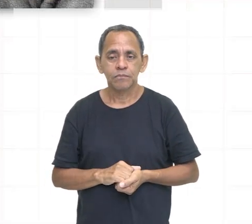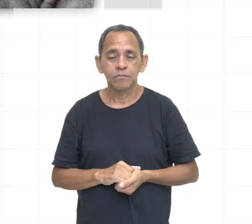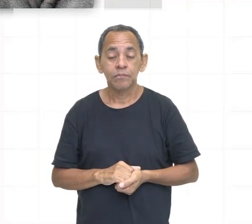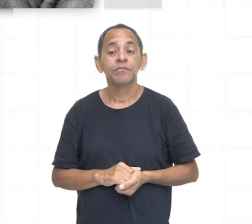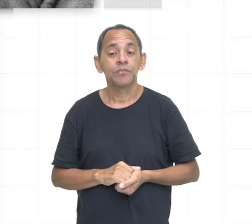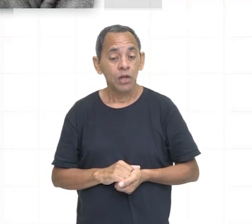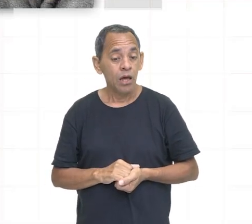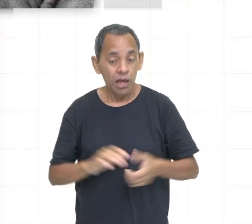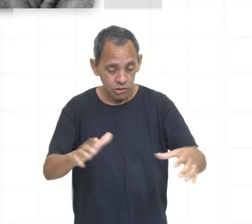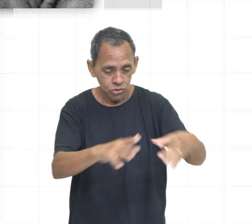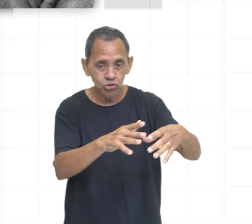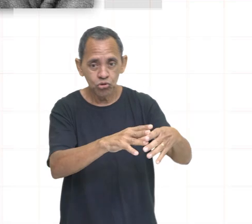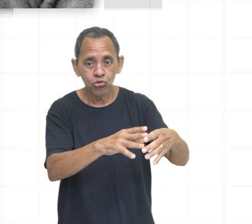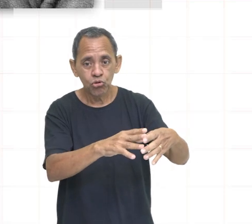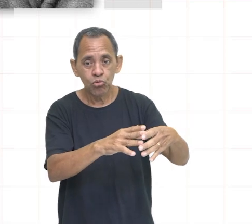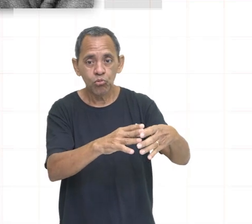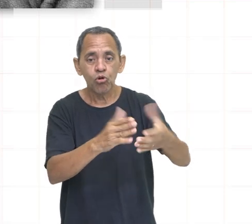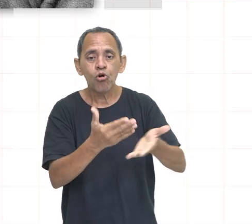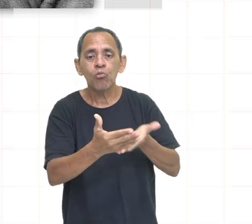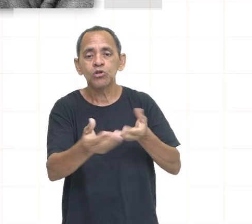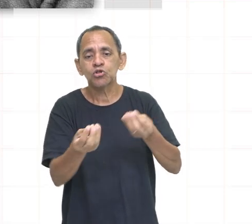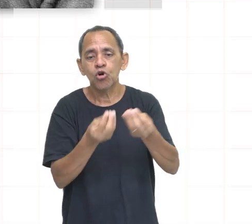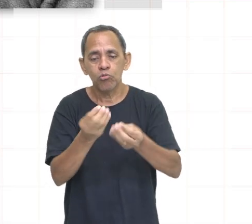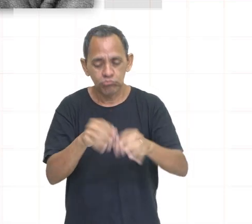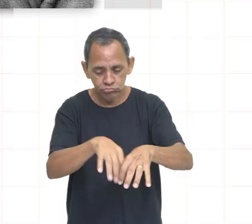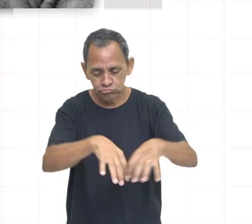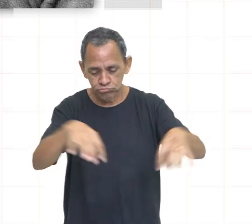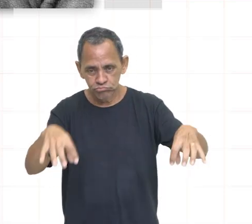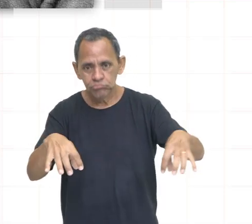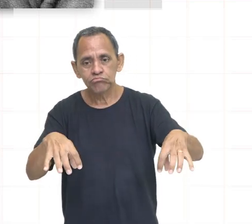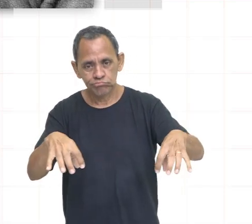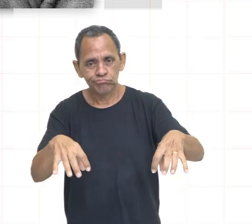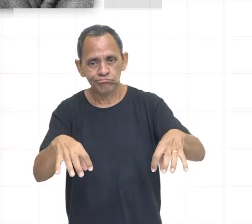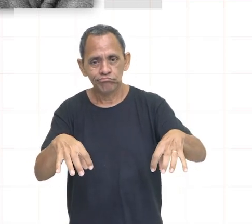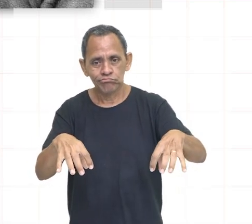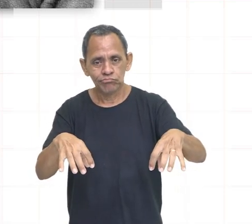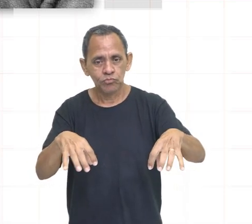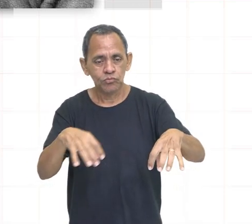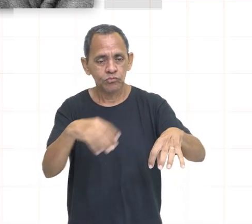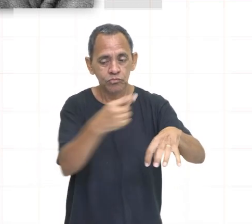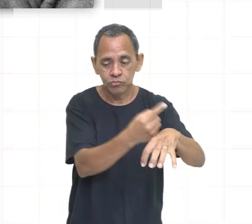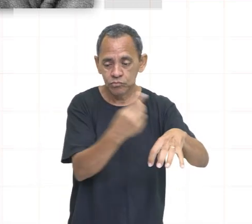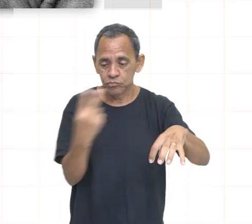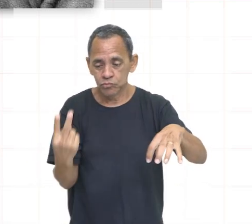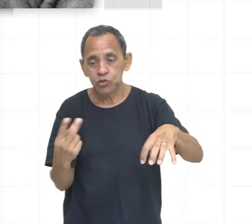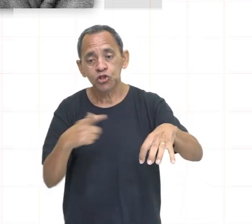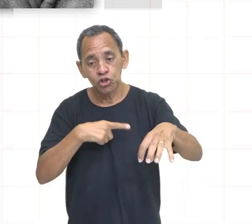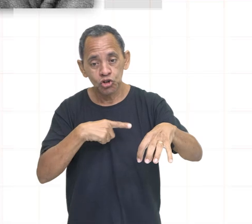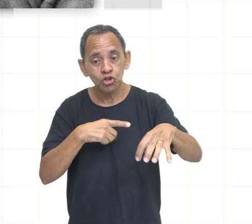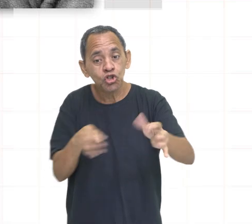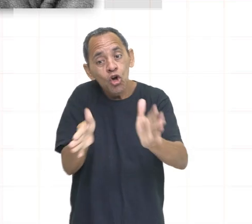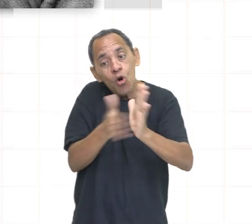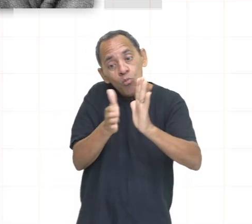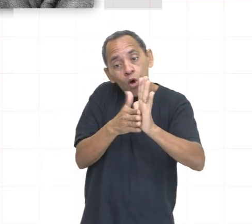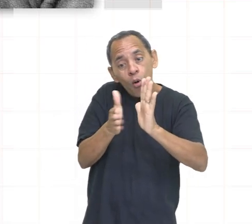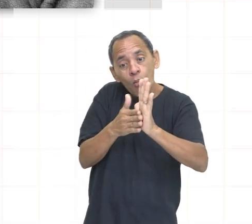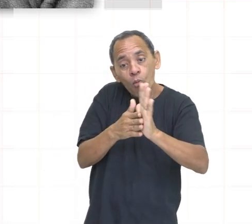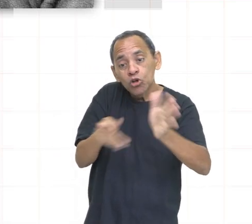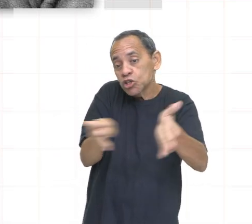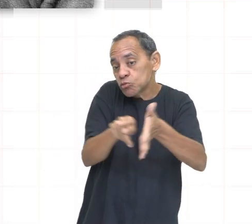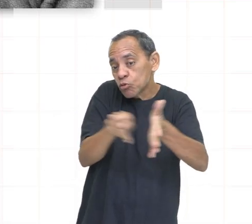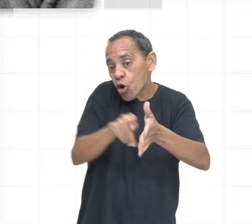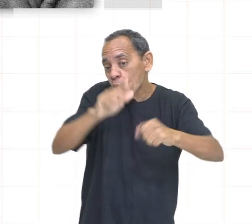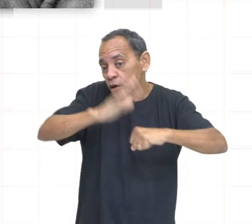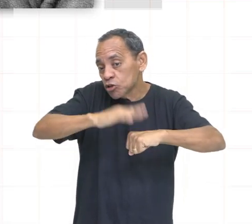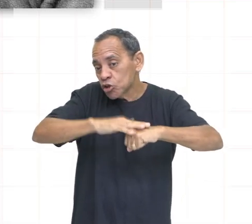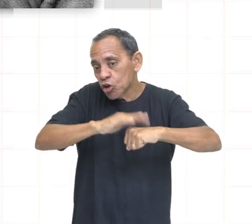Esse partido acabou se dividindo em dois grupos, que possuíam propostas distintas sobre como realizar